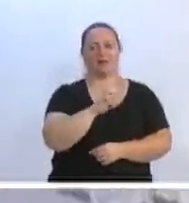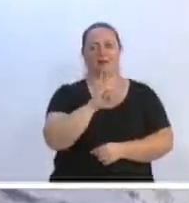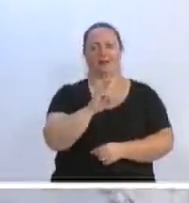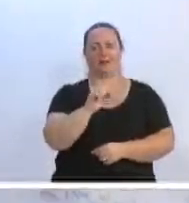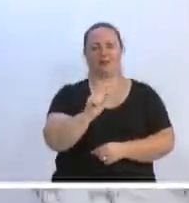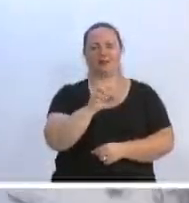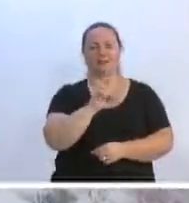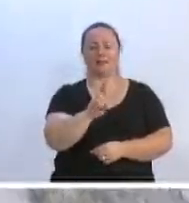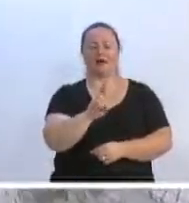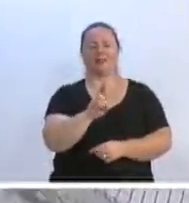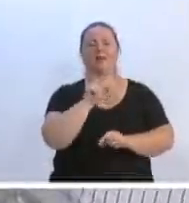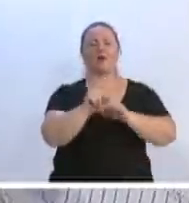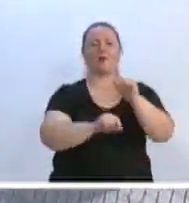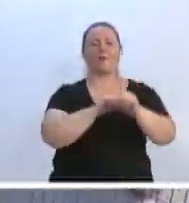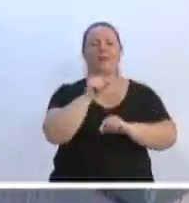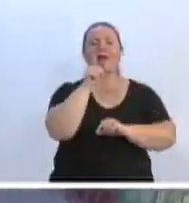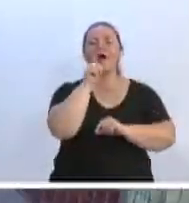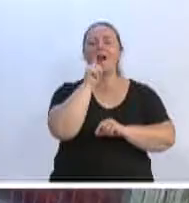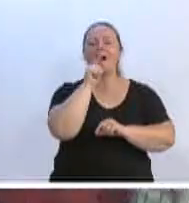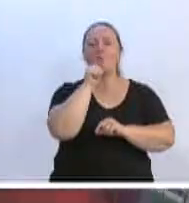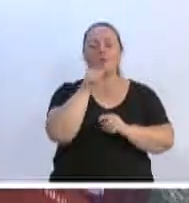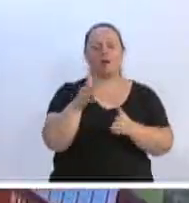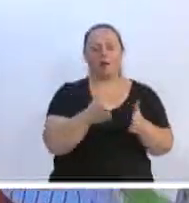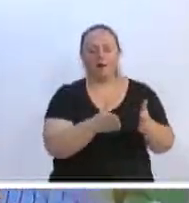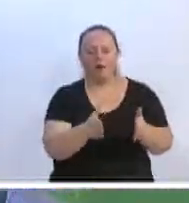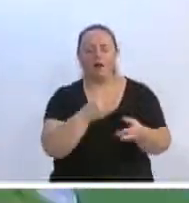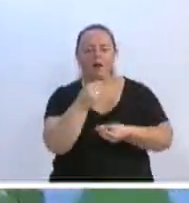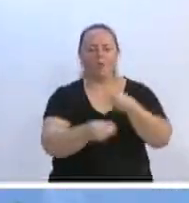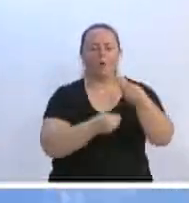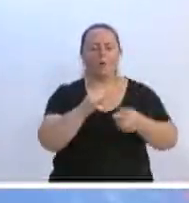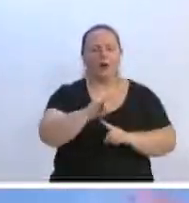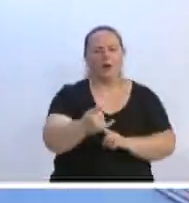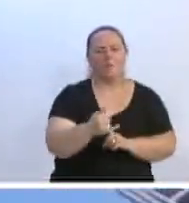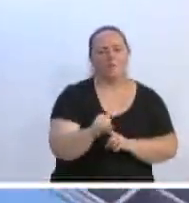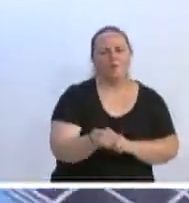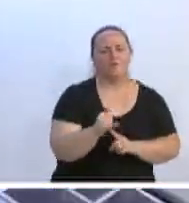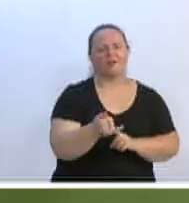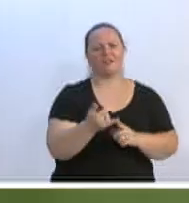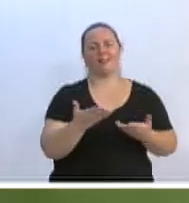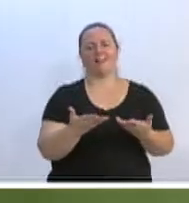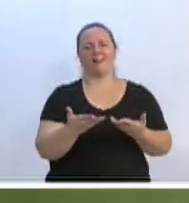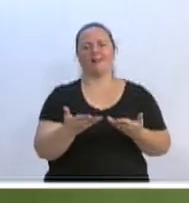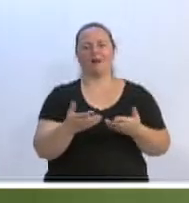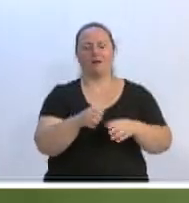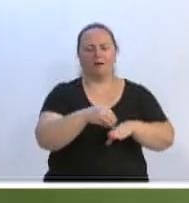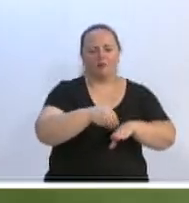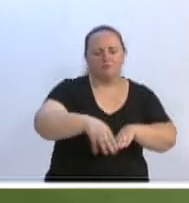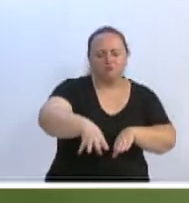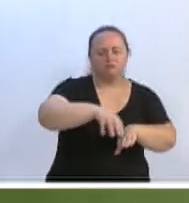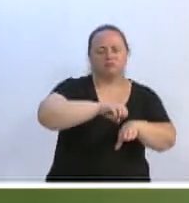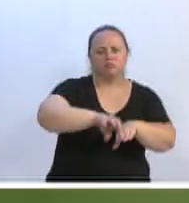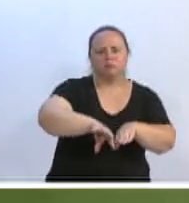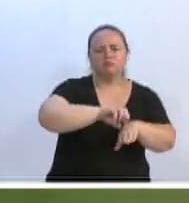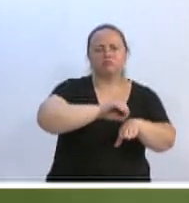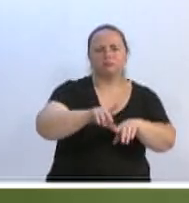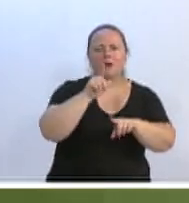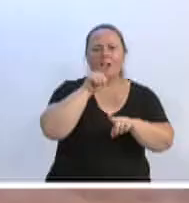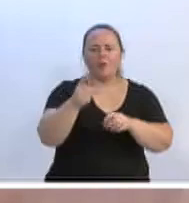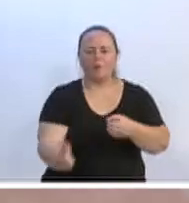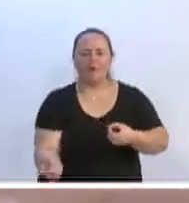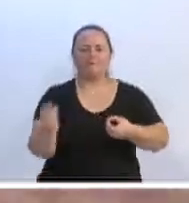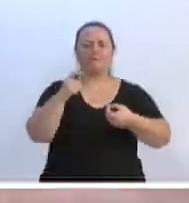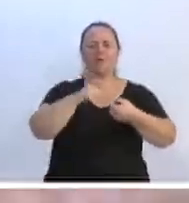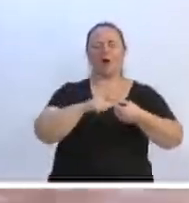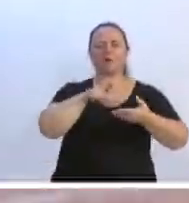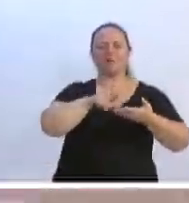de Tratamento de Água de Reuso, que compõe o sistema de tratamento de efluentes e que devolve ao Manaim, para uso em